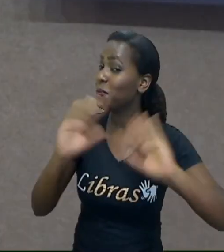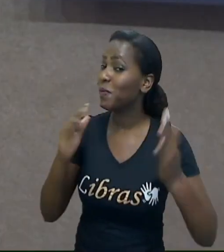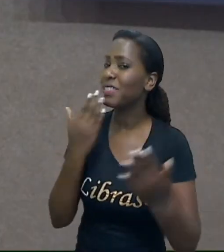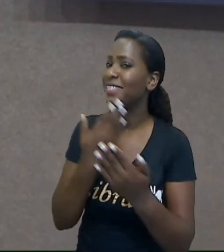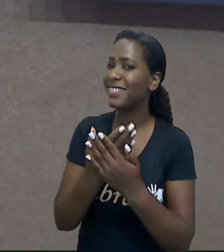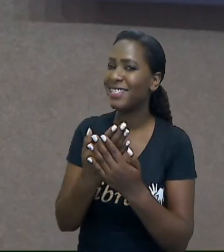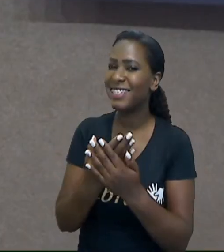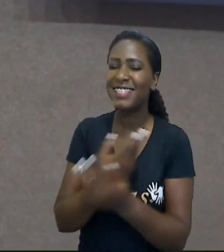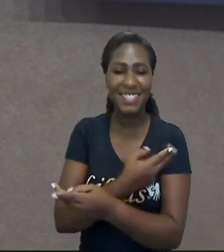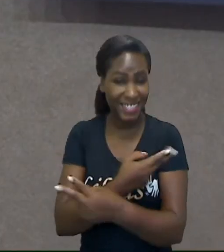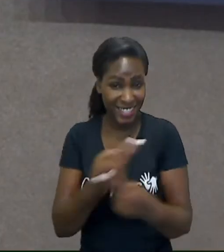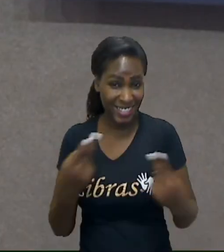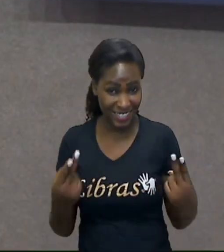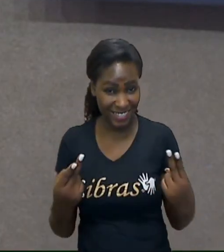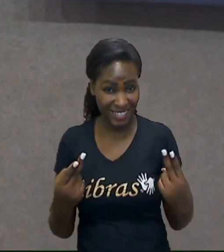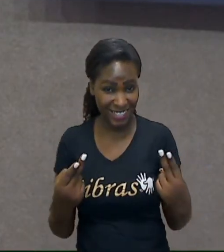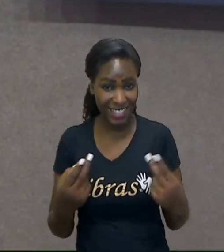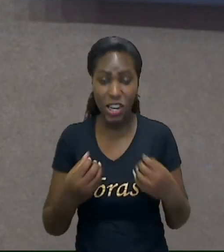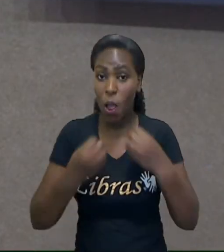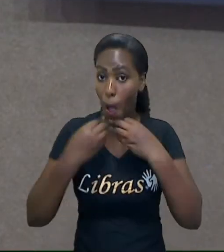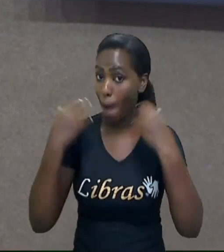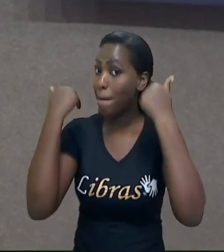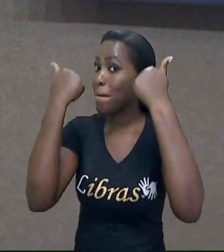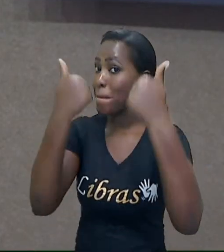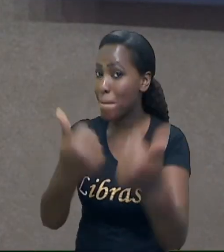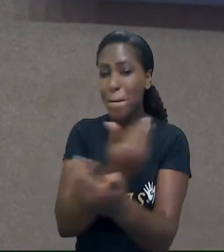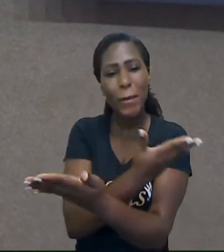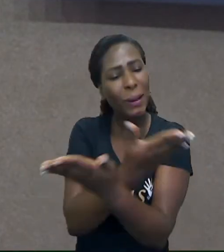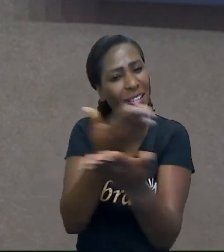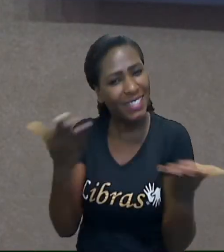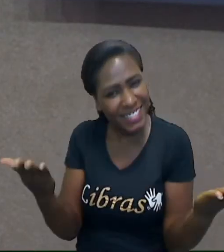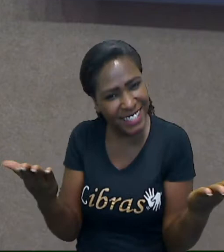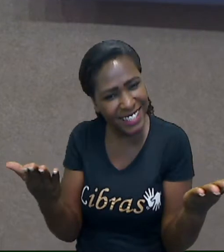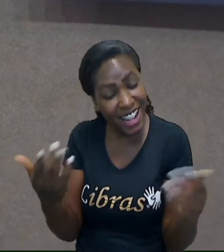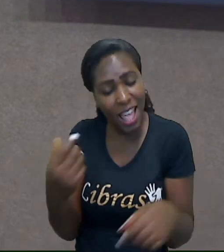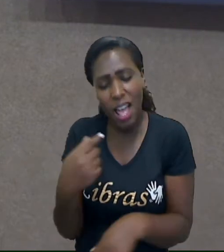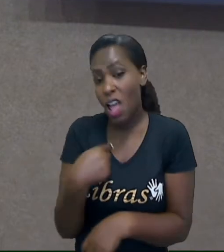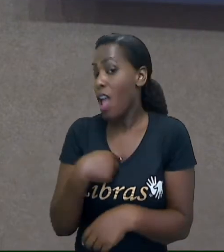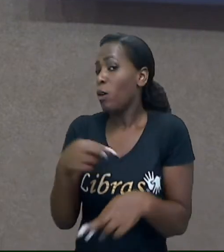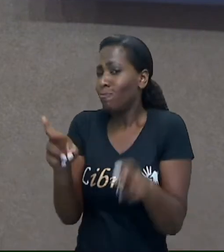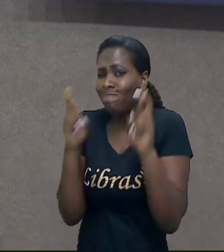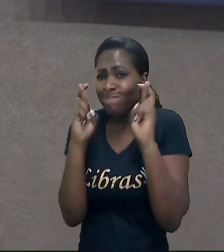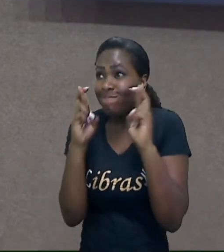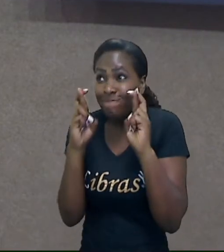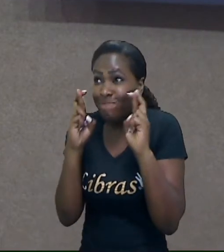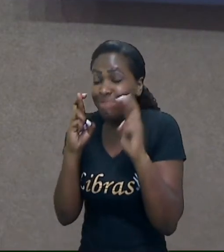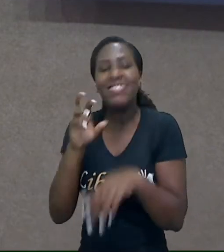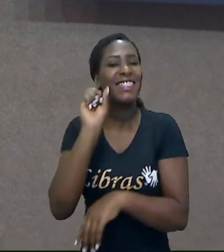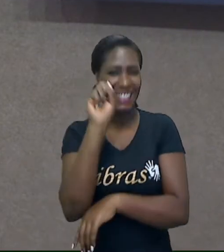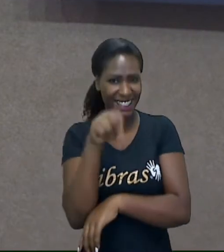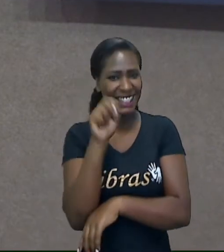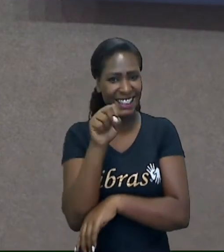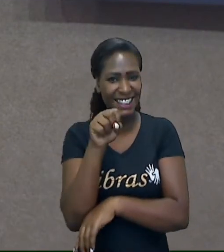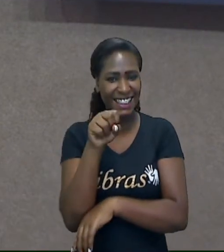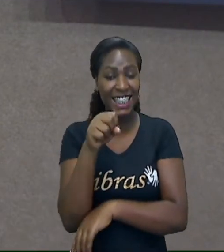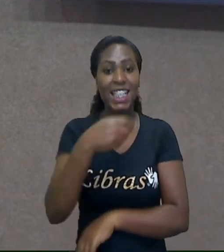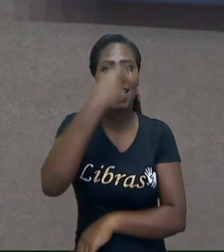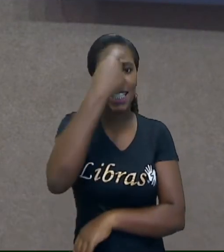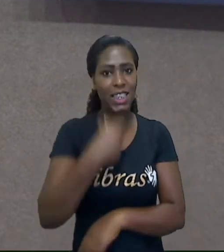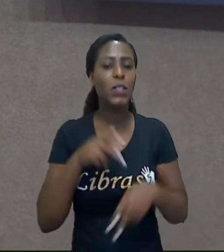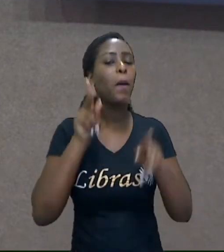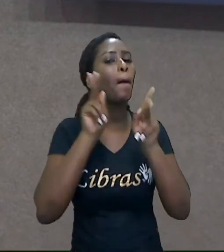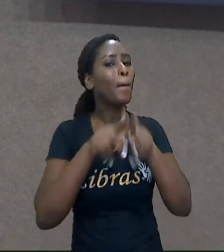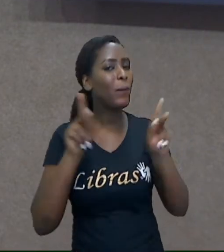Olá, estudantes! Tudo bem com vocês? Eu espero que sim. Eu sou a professora Juliana